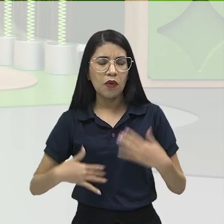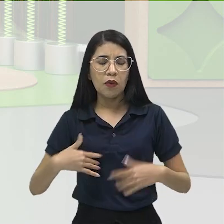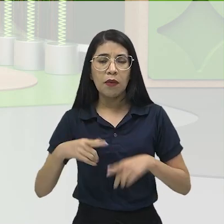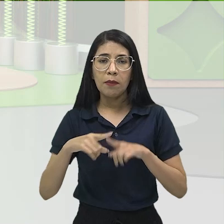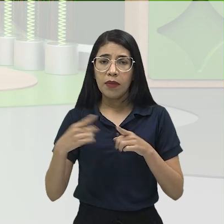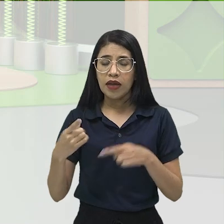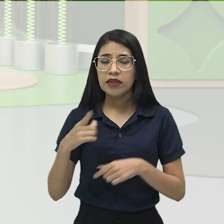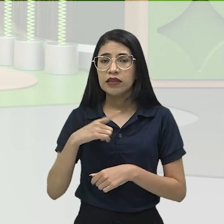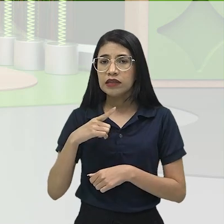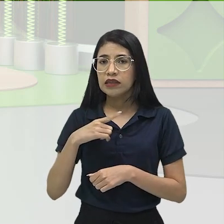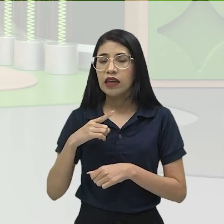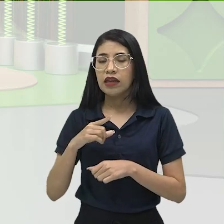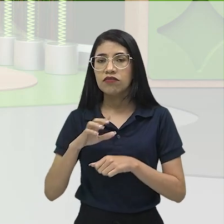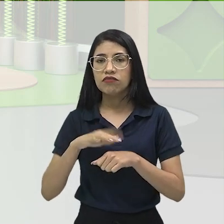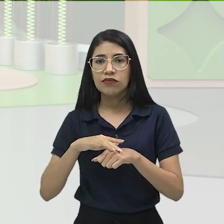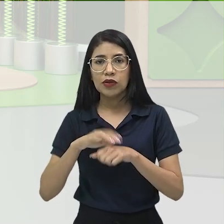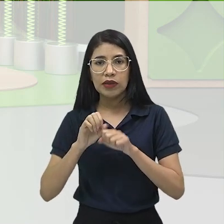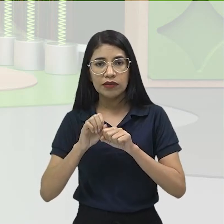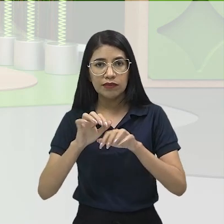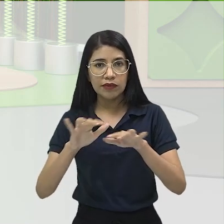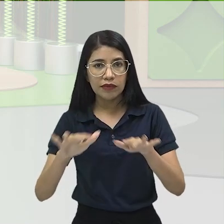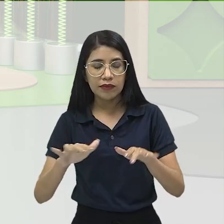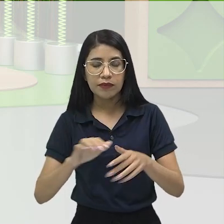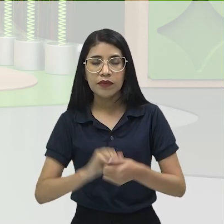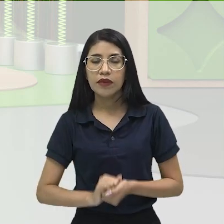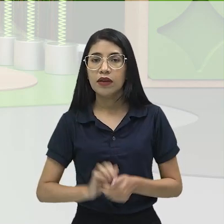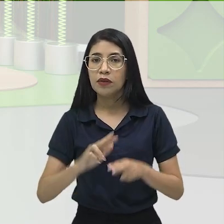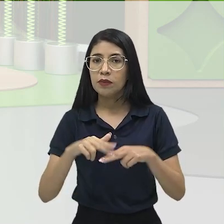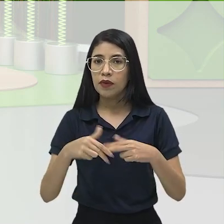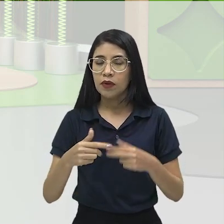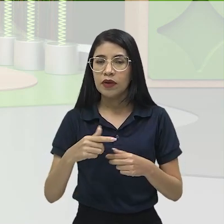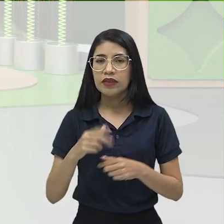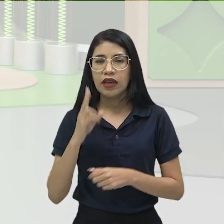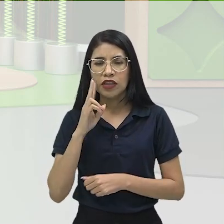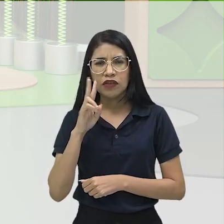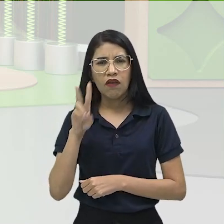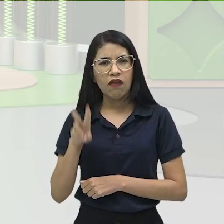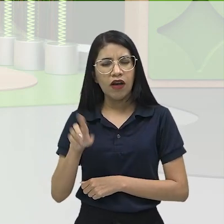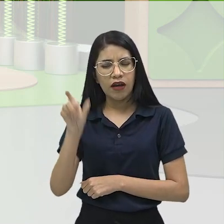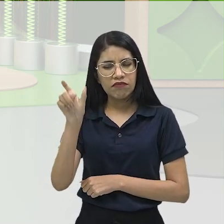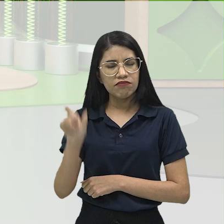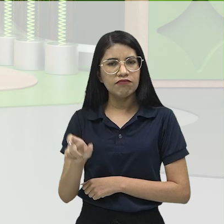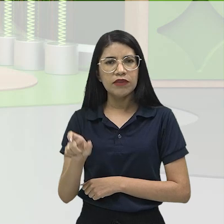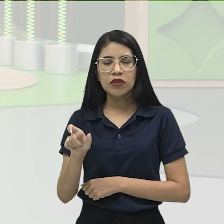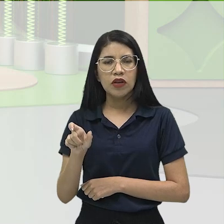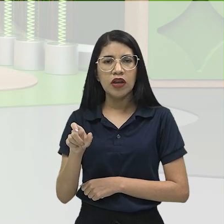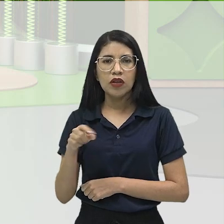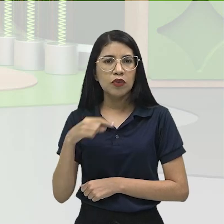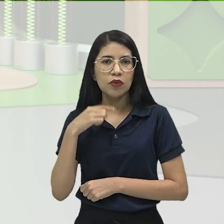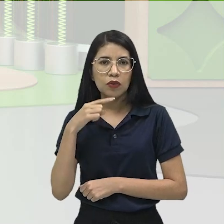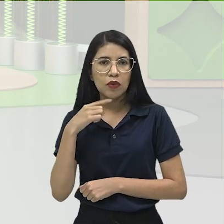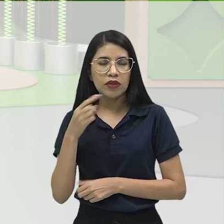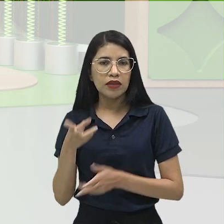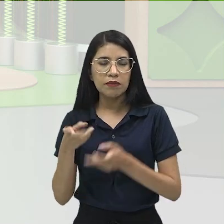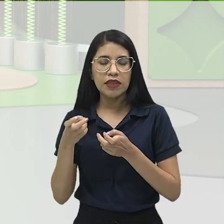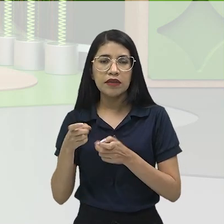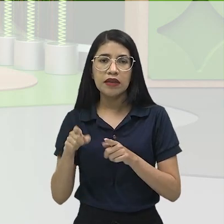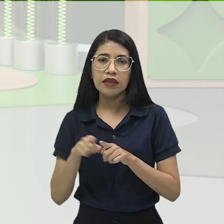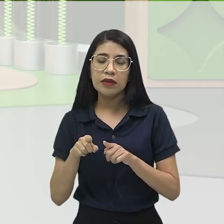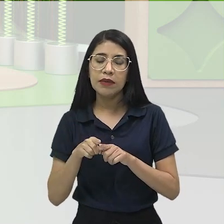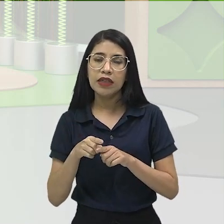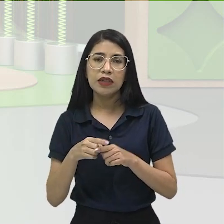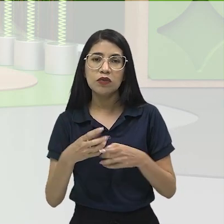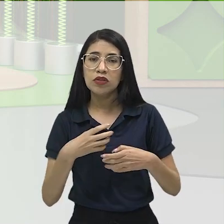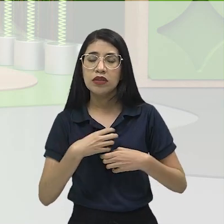assim transmitir as ISTs. Por isso que a olho nu, né, ninguém vai enxergar, muitas vezes a pessoa não vai